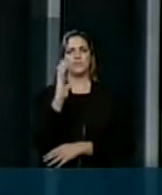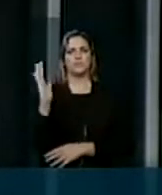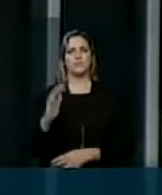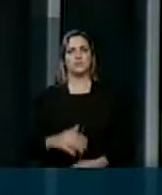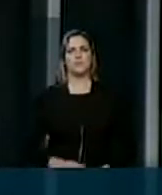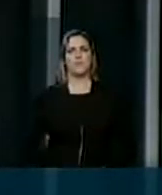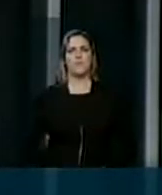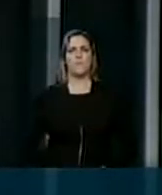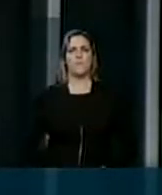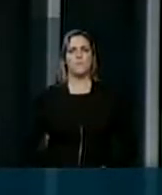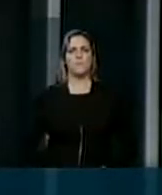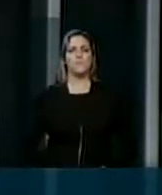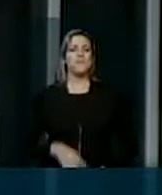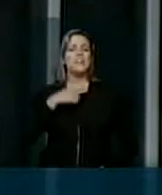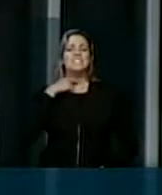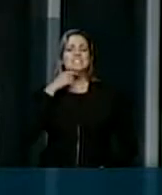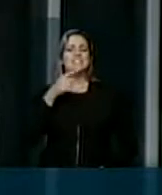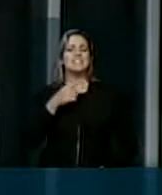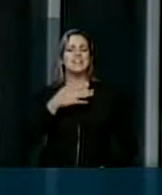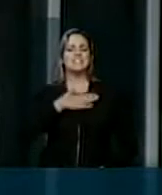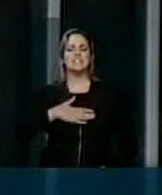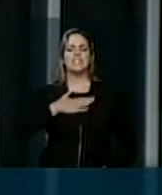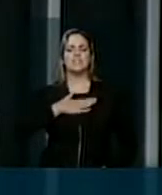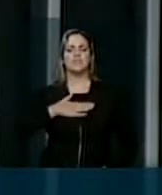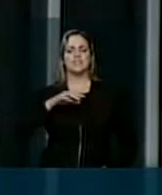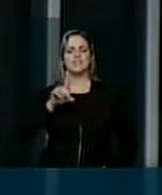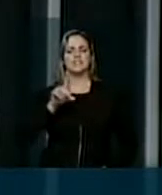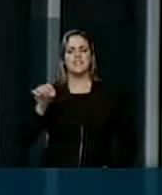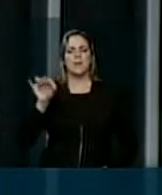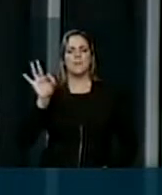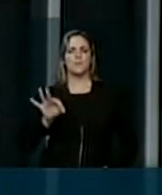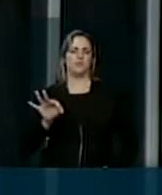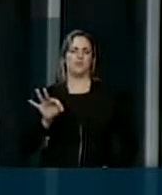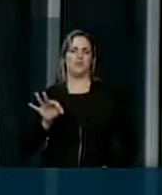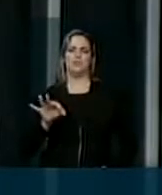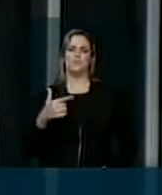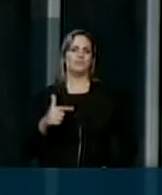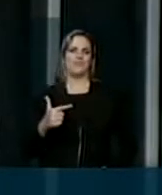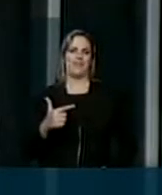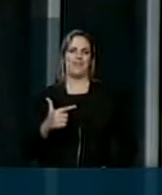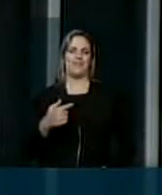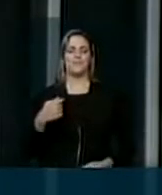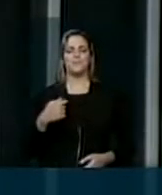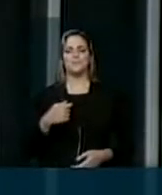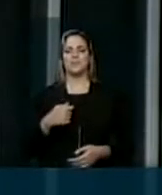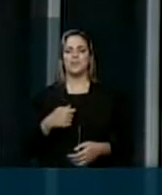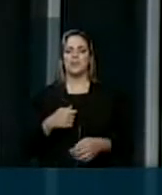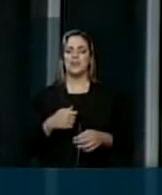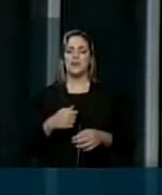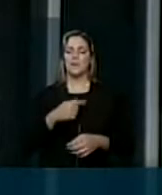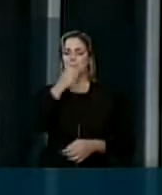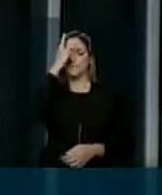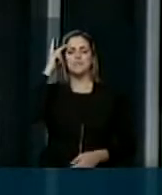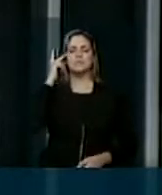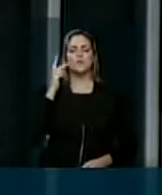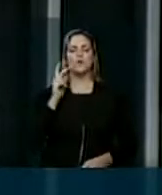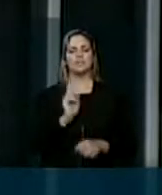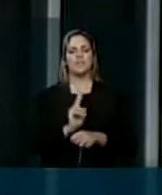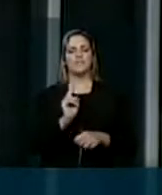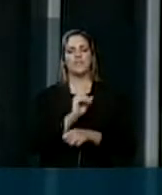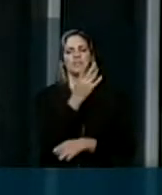de votações naquela casa. E vamos votar, né, deputado? E Santa Catarina avançava e as matérias avançavam. Por isso, fiz